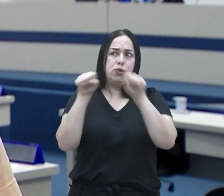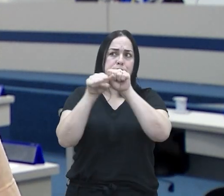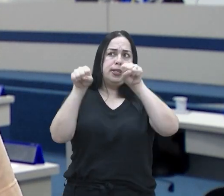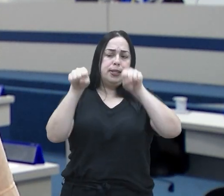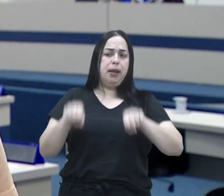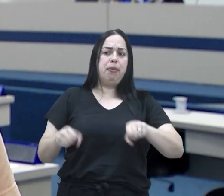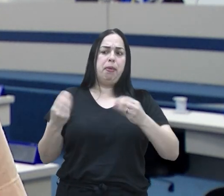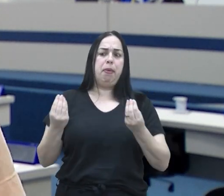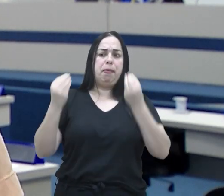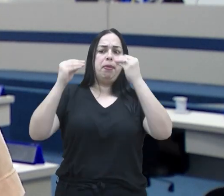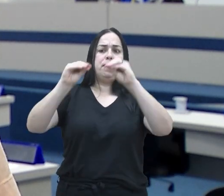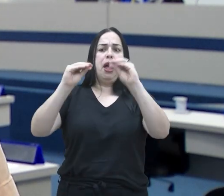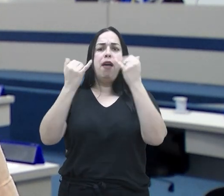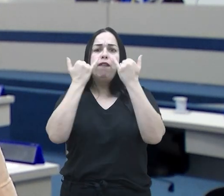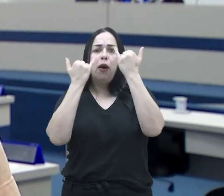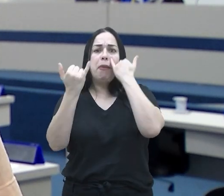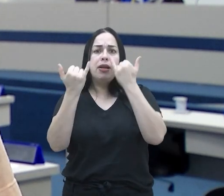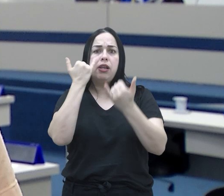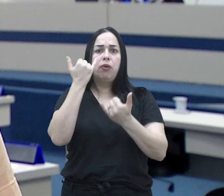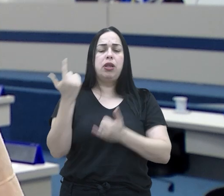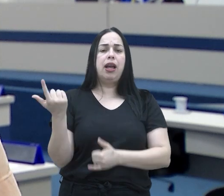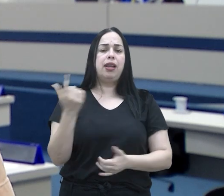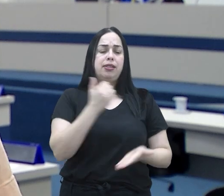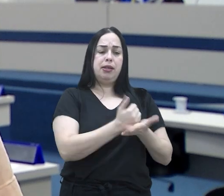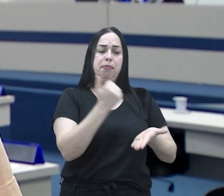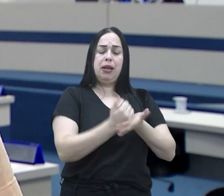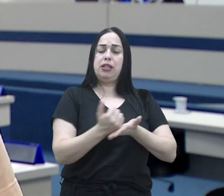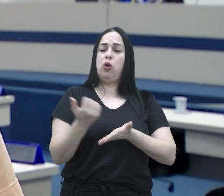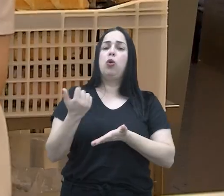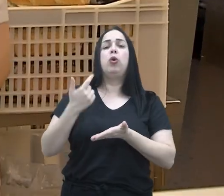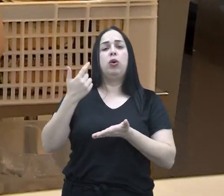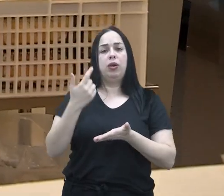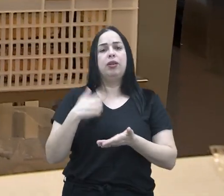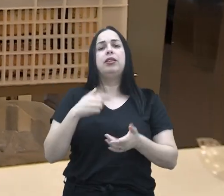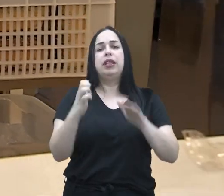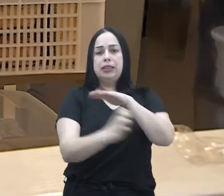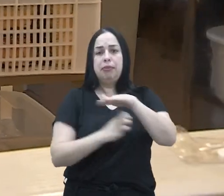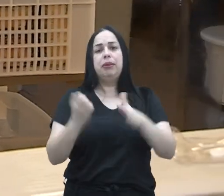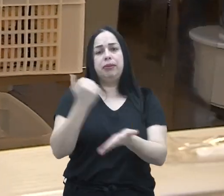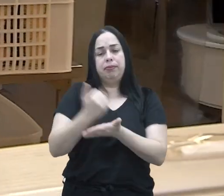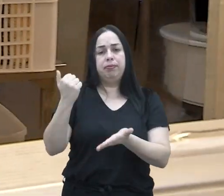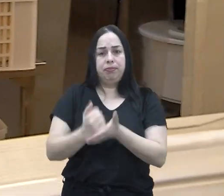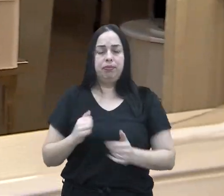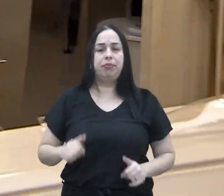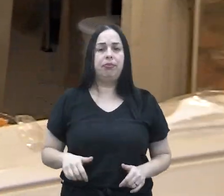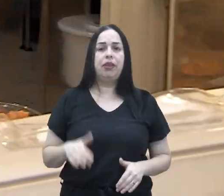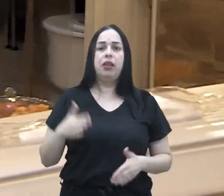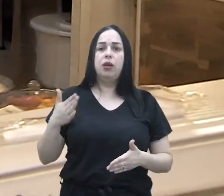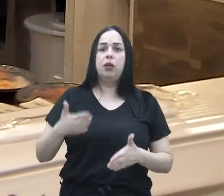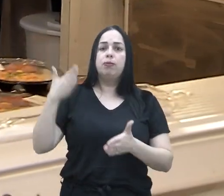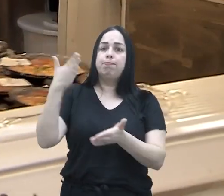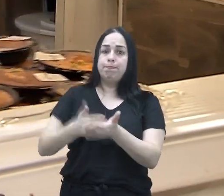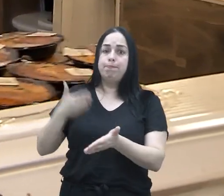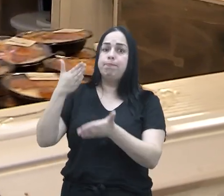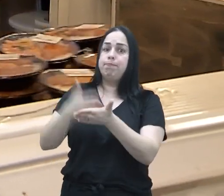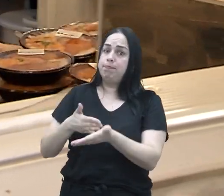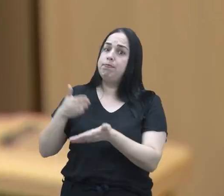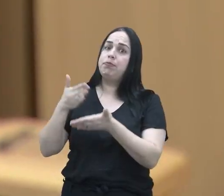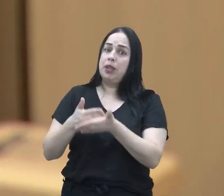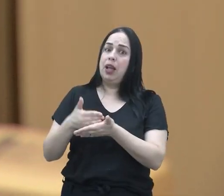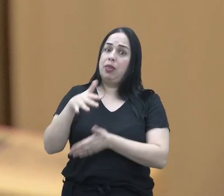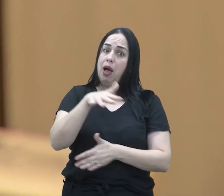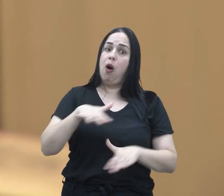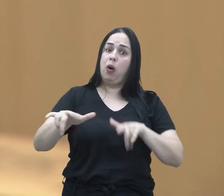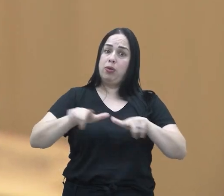de dados para que eles possam ser contratados pelas empresas. E as dificuldades enfrentadas pelas pessoas com